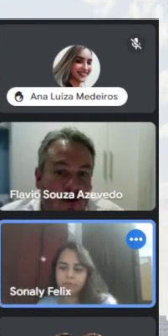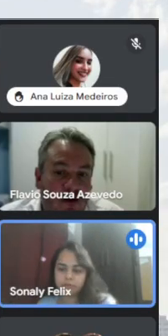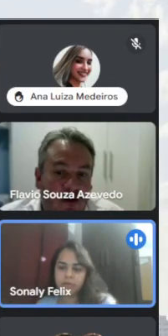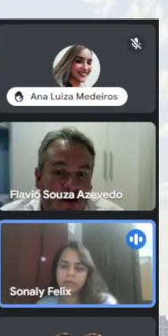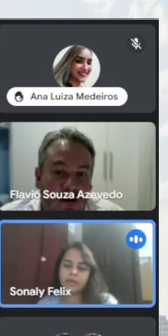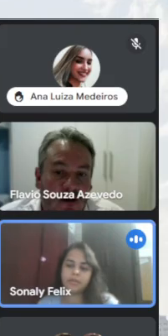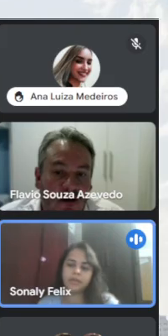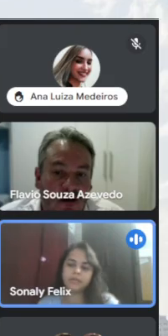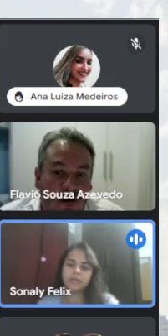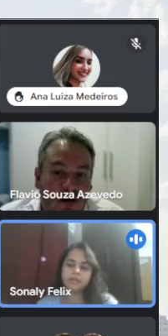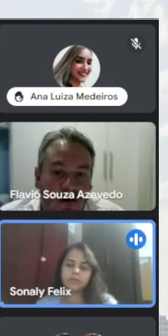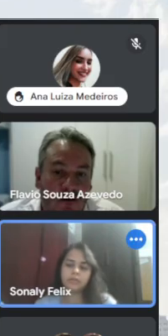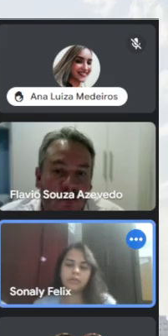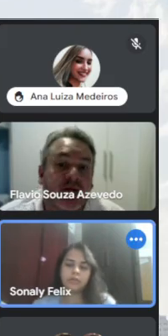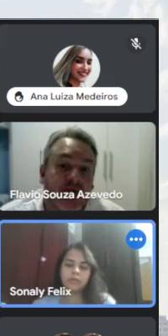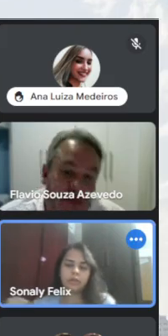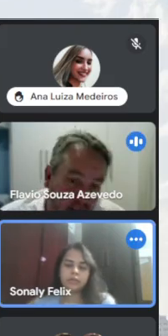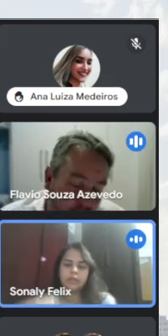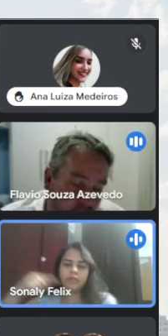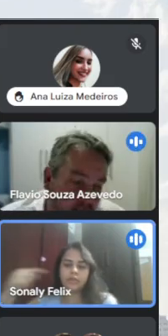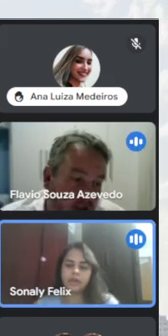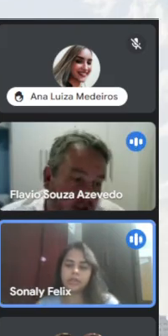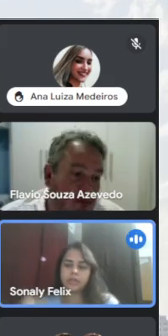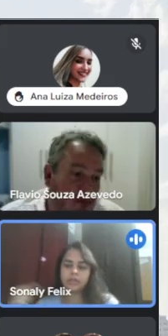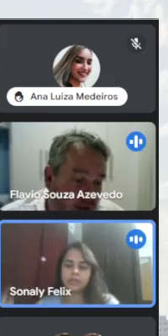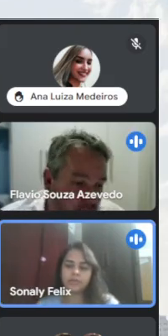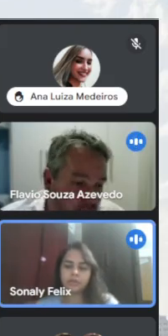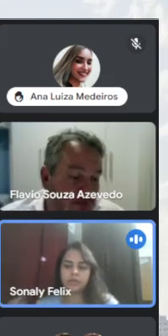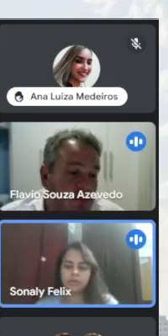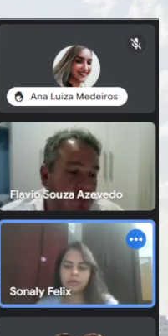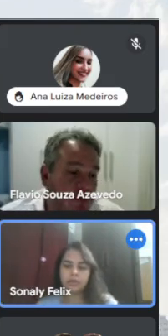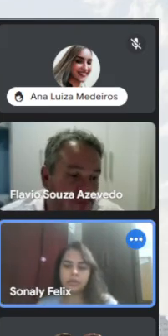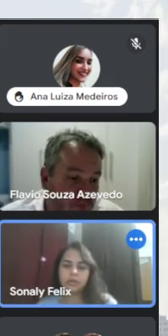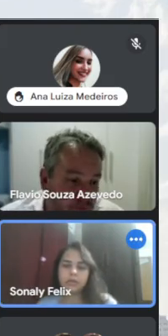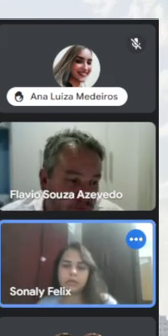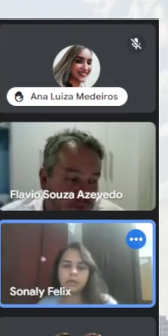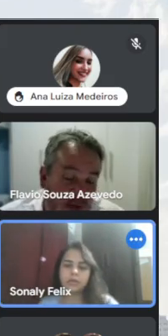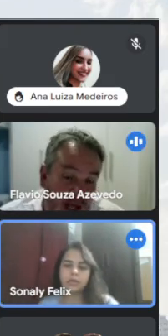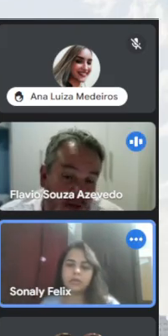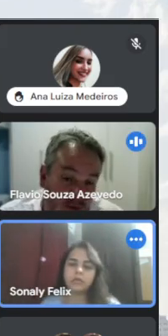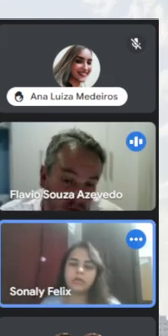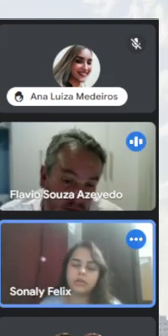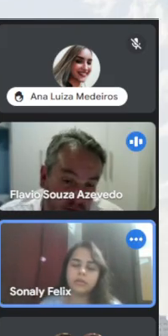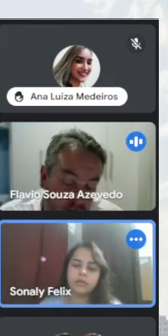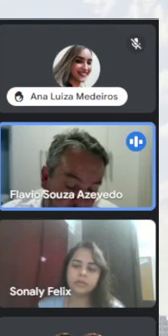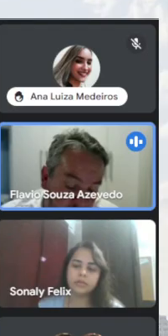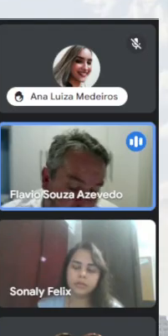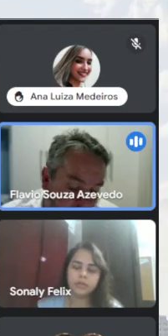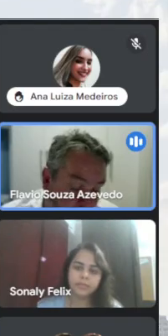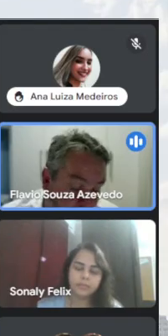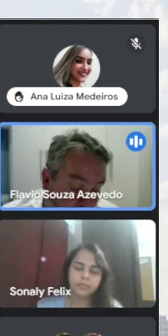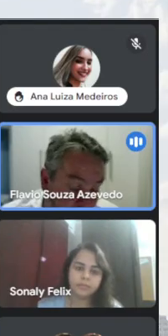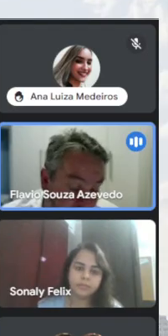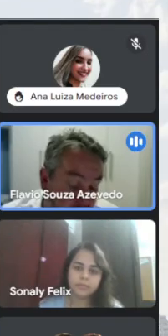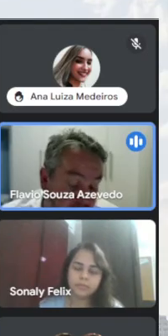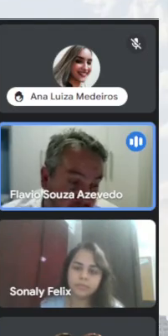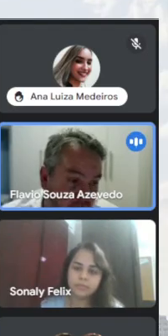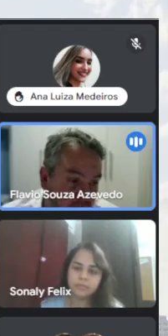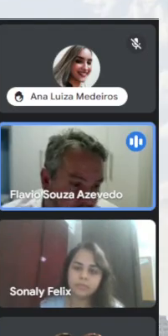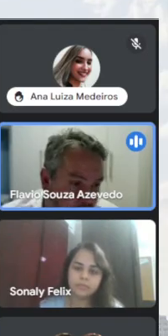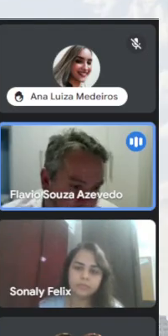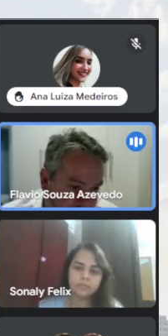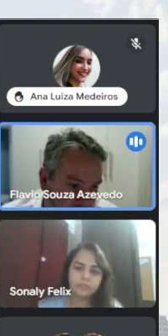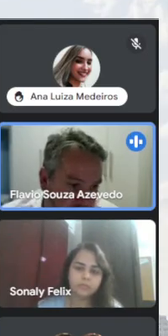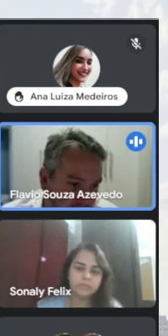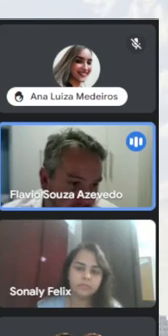de fitorremediação? Sim. Essa lavagem tem que ser feita... Lá no filtro de tratamento convencional existe